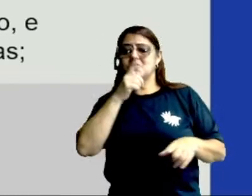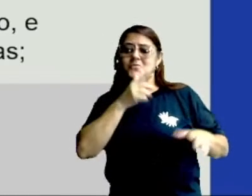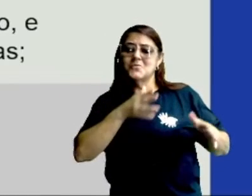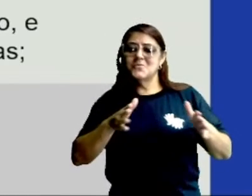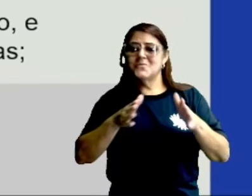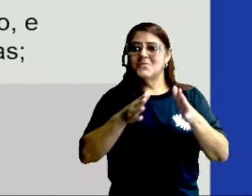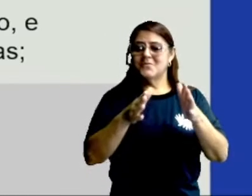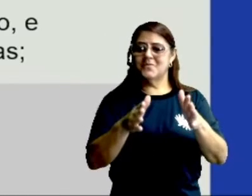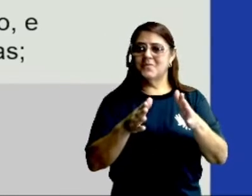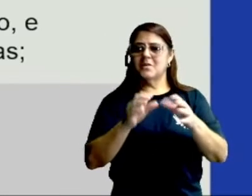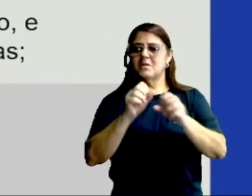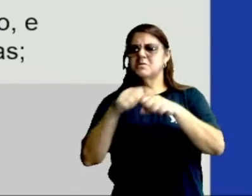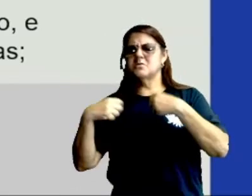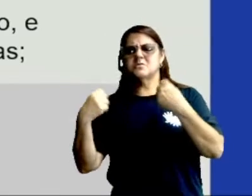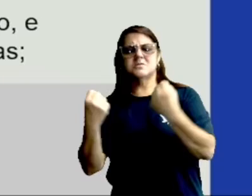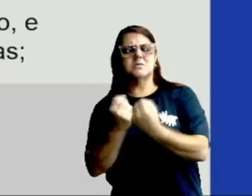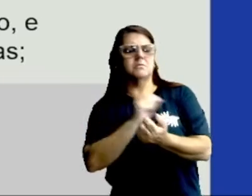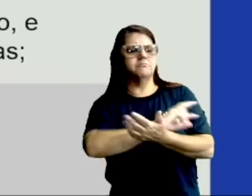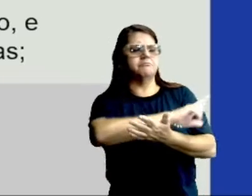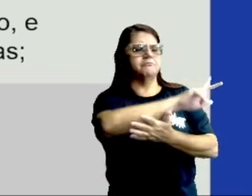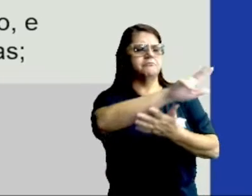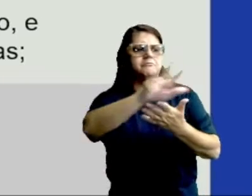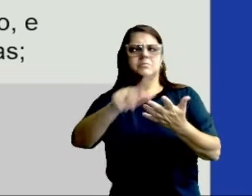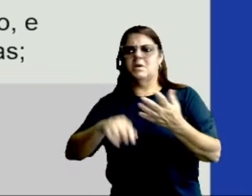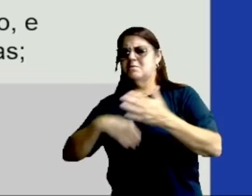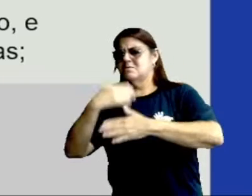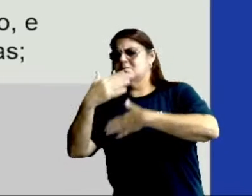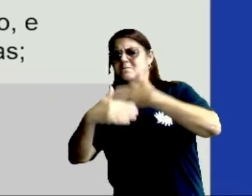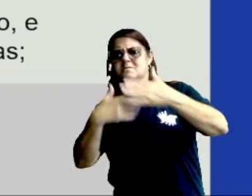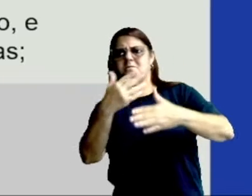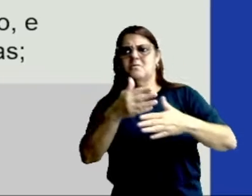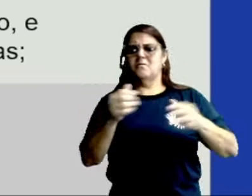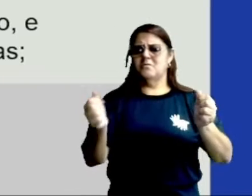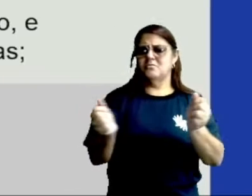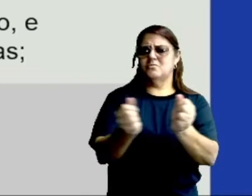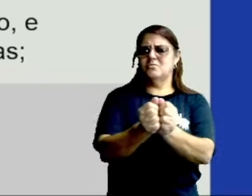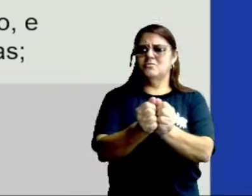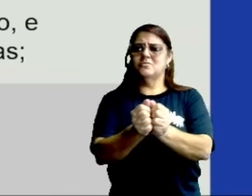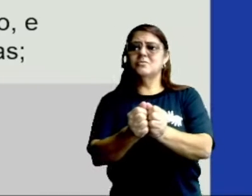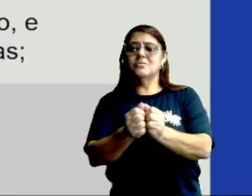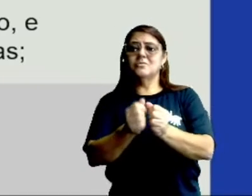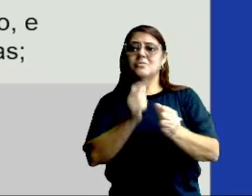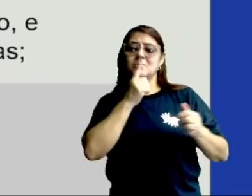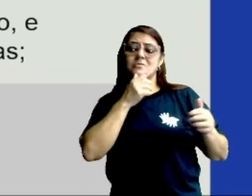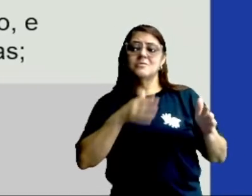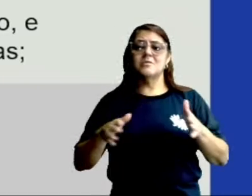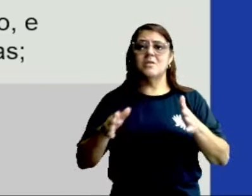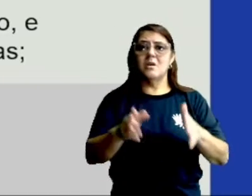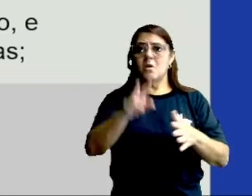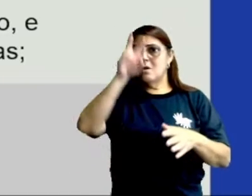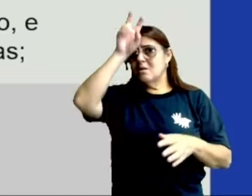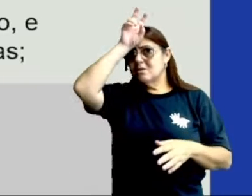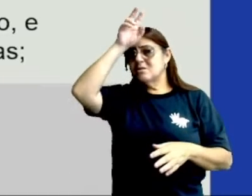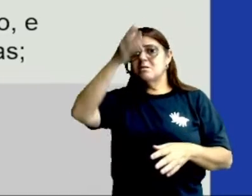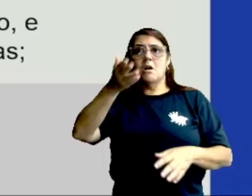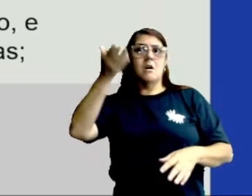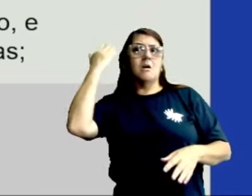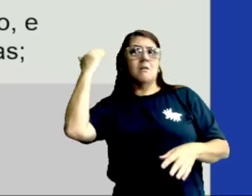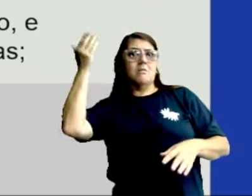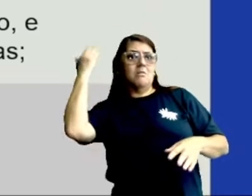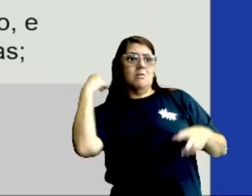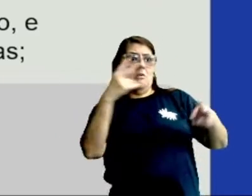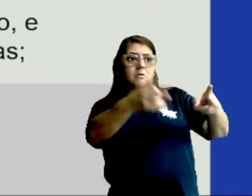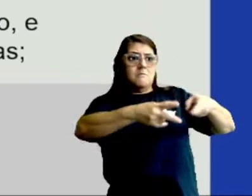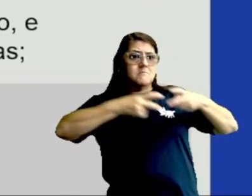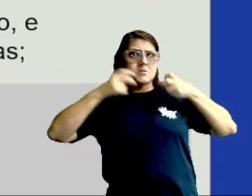vários várias sociedades humanas as vão se desenvolvendo ali perto desse Rio Negro esses egípcios antigos eles começam a observar